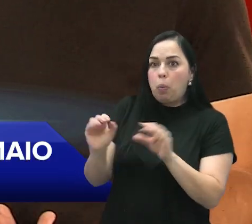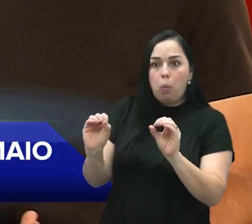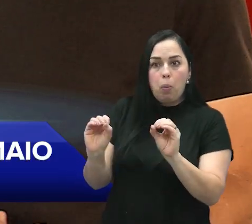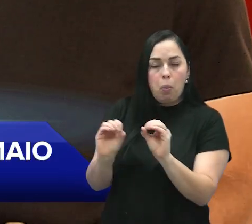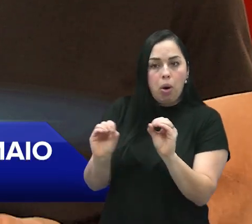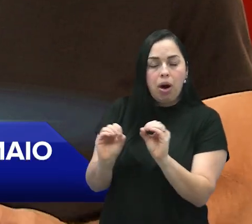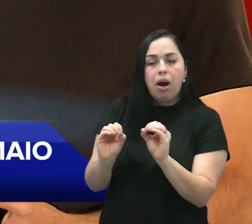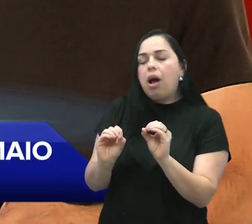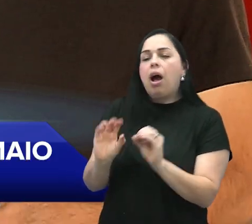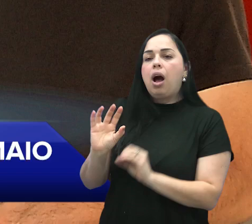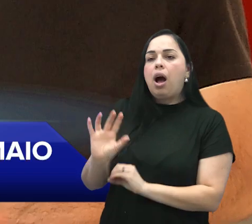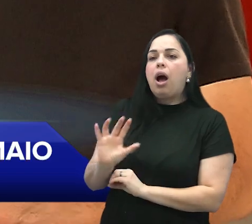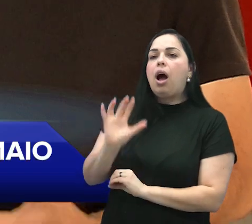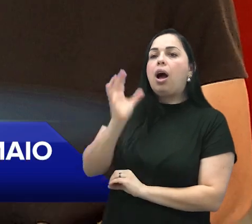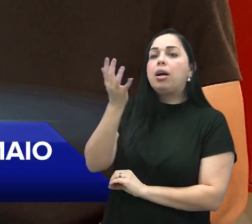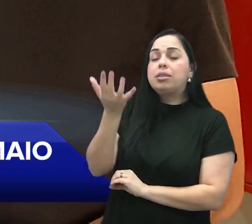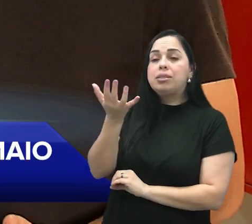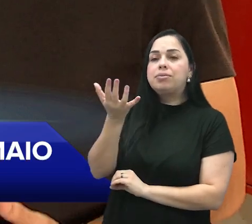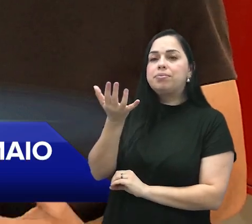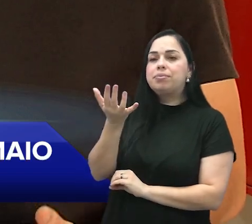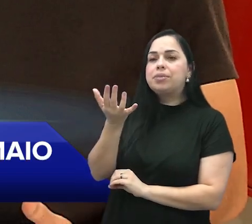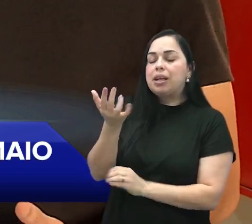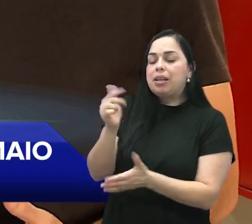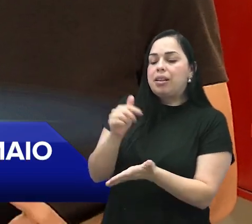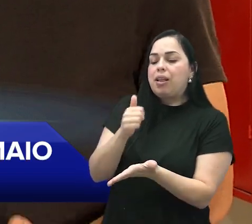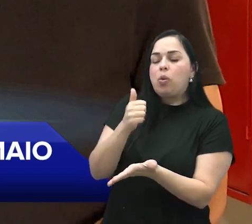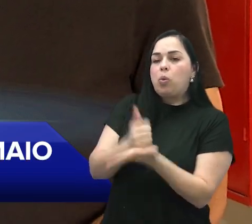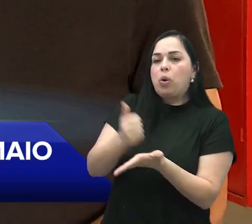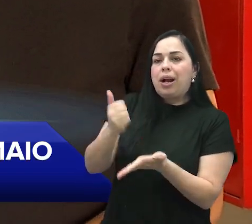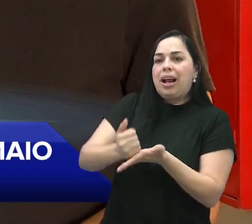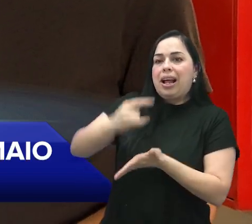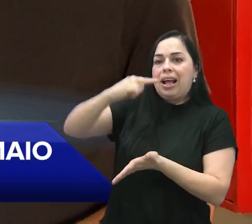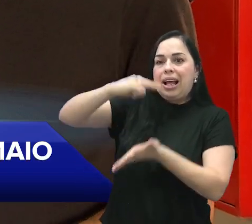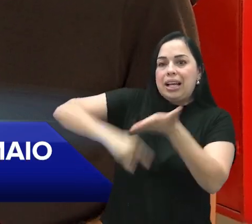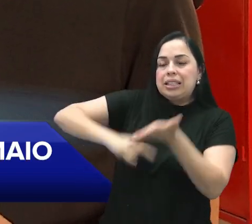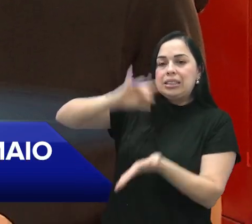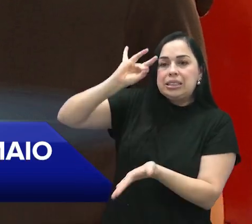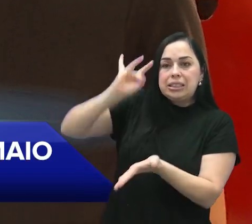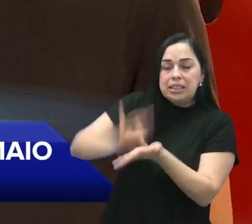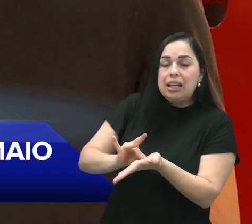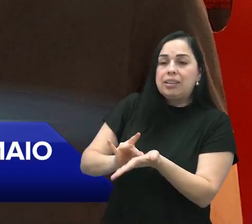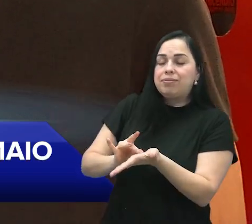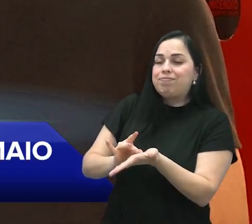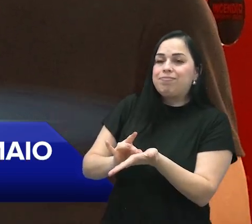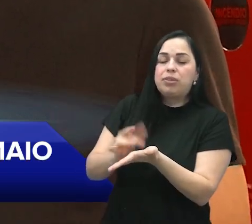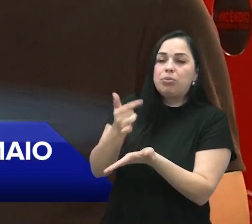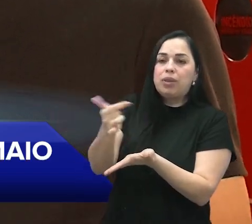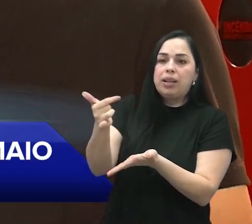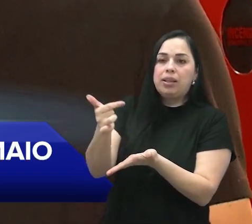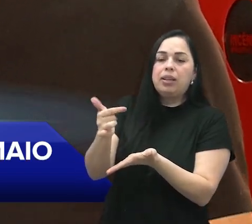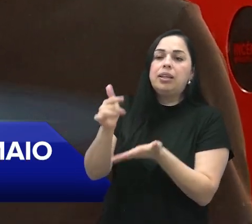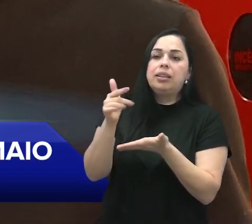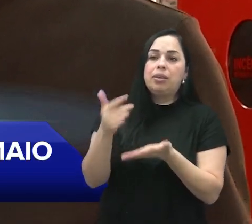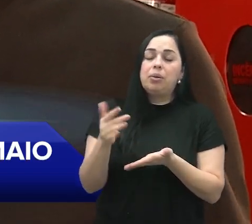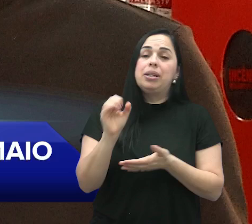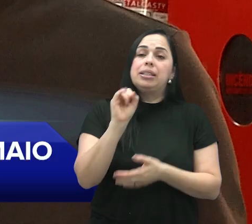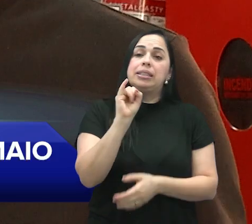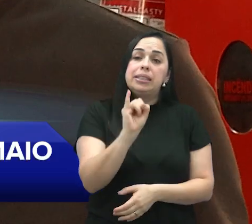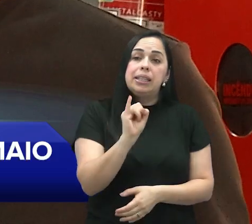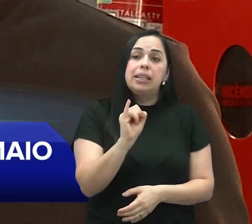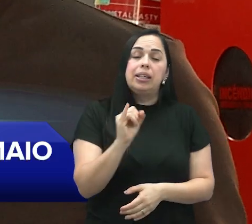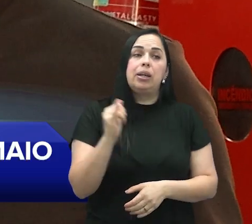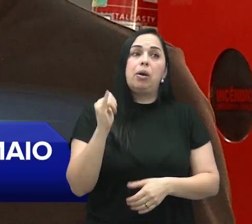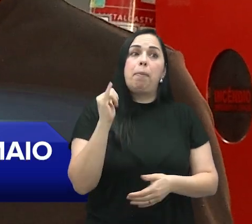com a Justiça Eleitoral, ele não tem a certidão de quitação eleitoral, que ela é necessária quando o eleitor ele